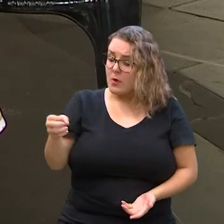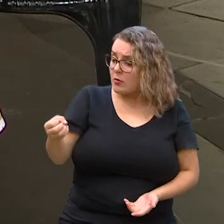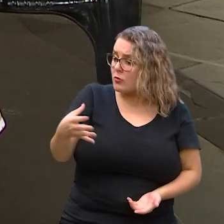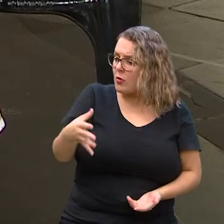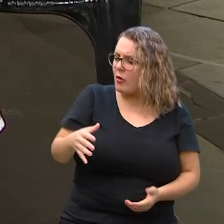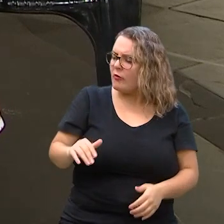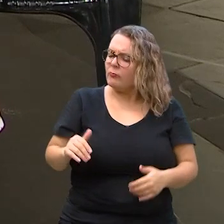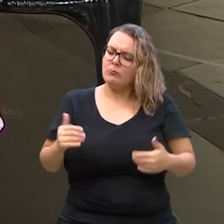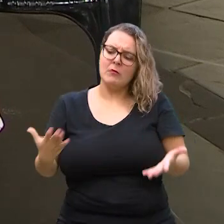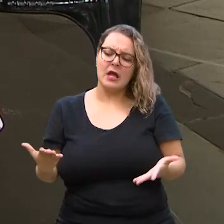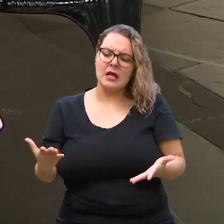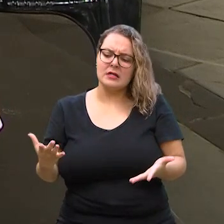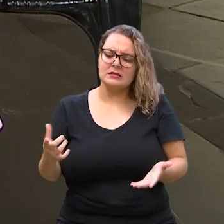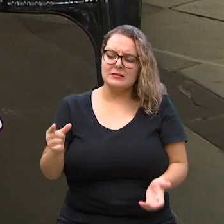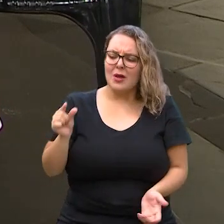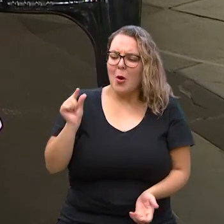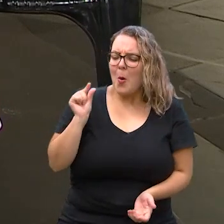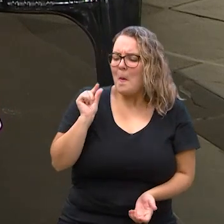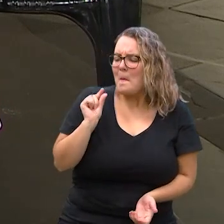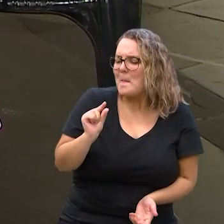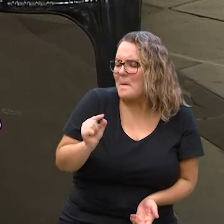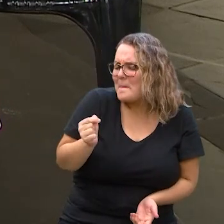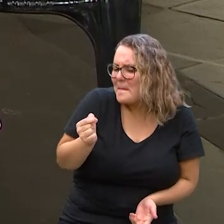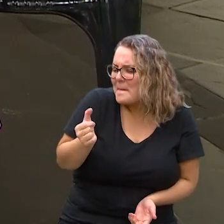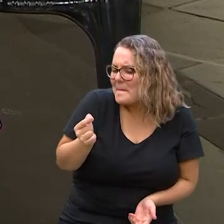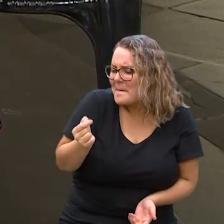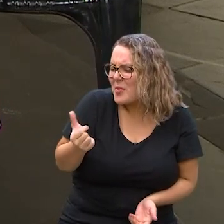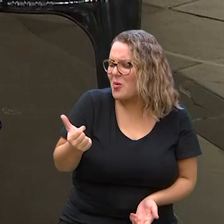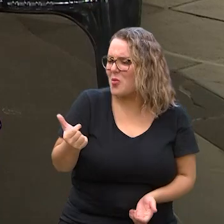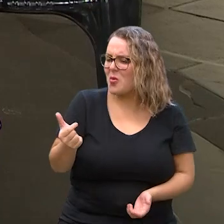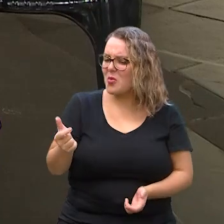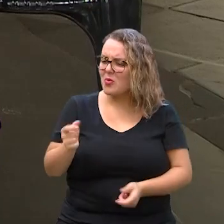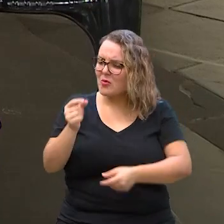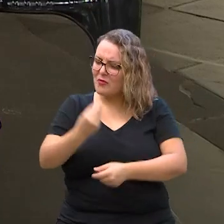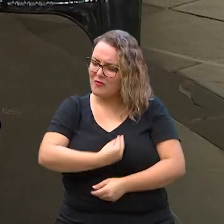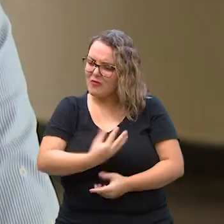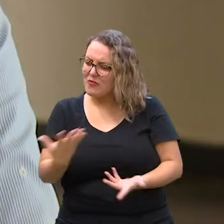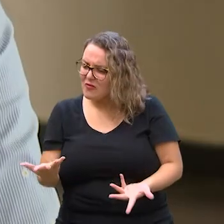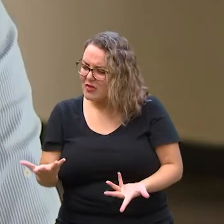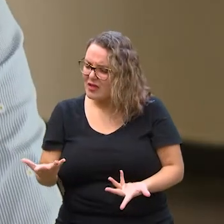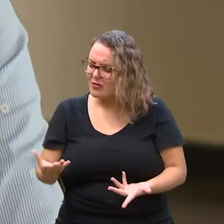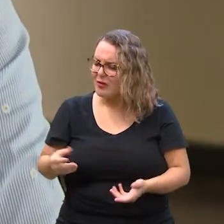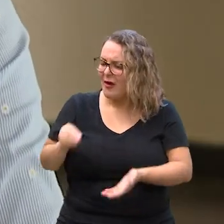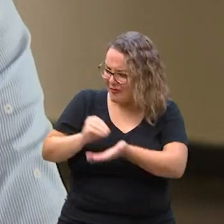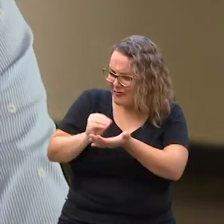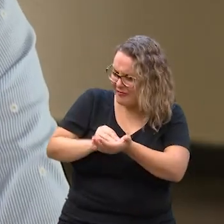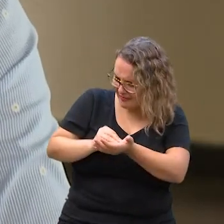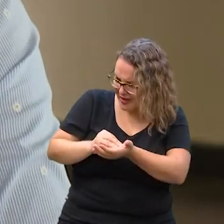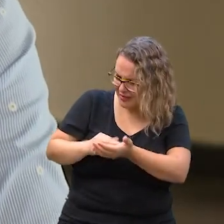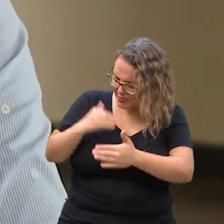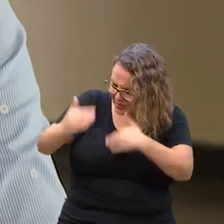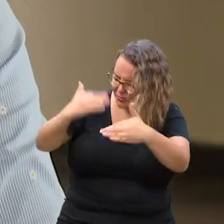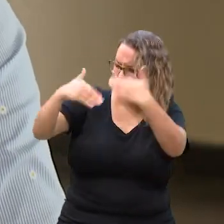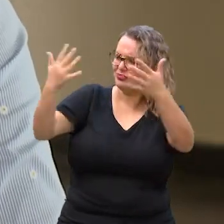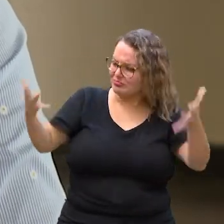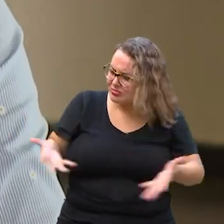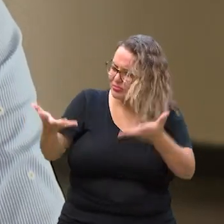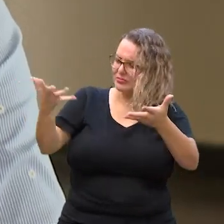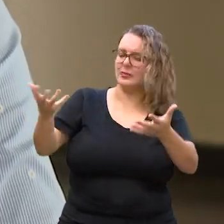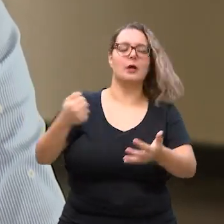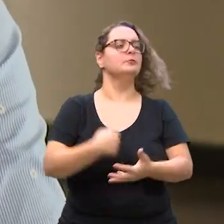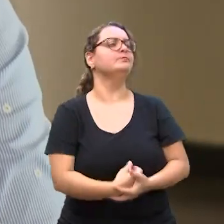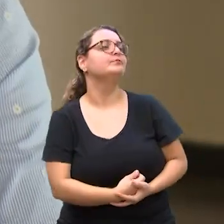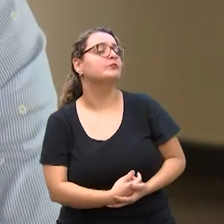sinto que é algo pouco explorado. Falta muito para evoluir a psicologia no esporte? Eu acho que agora a gente tem dado um